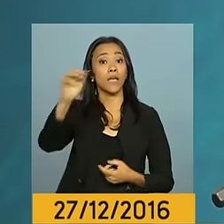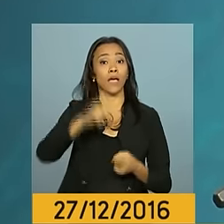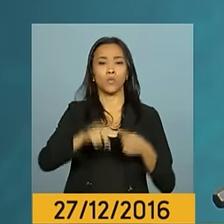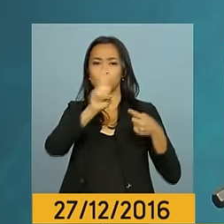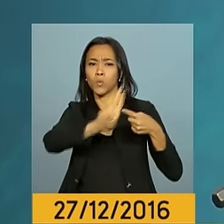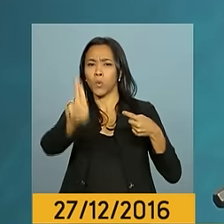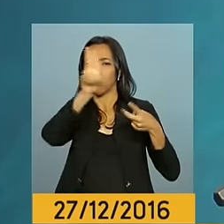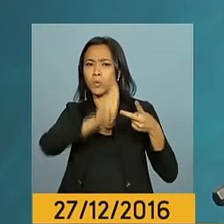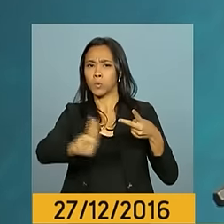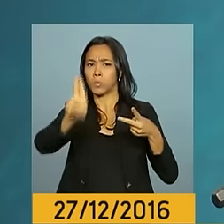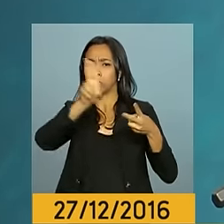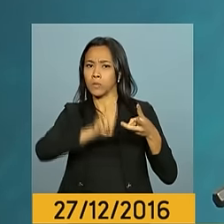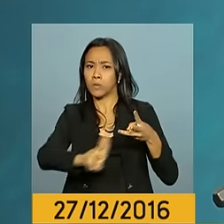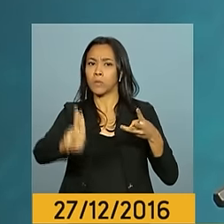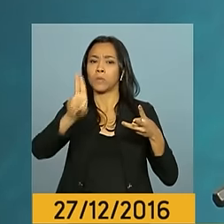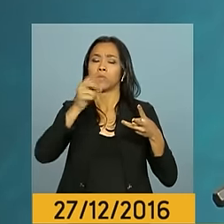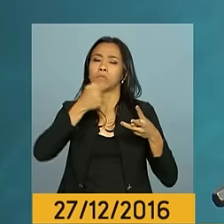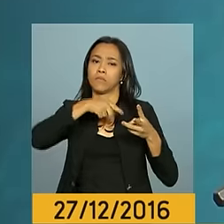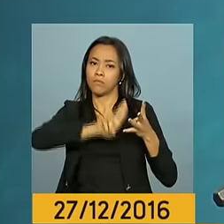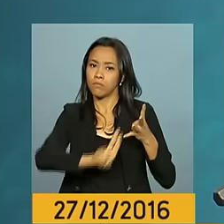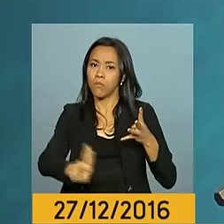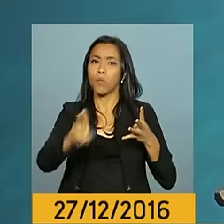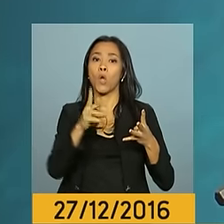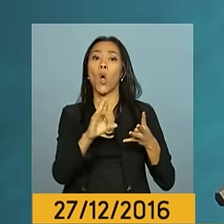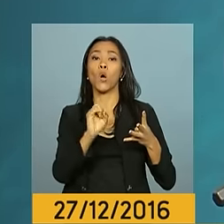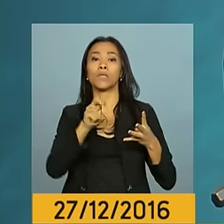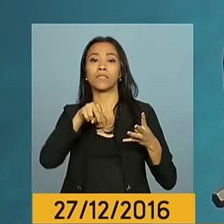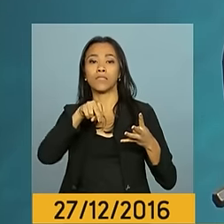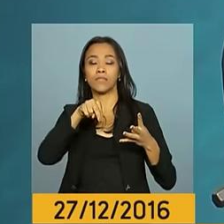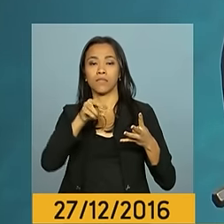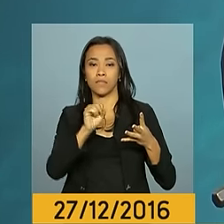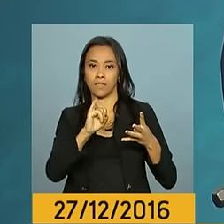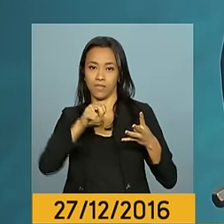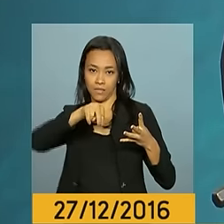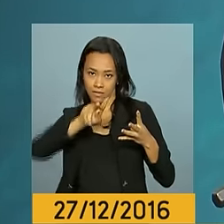alal Ronaldo Rosinha da